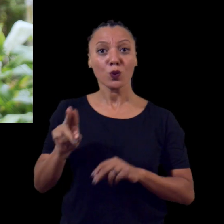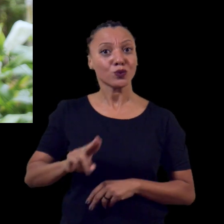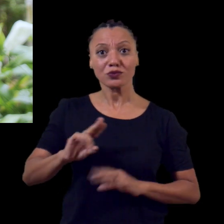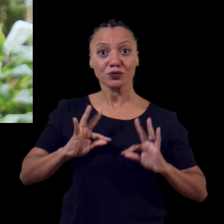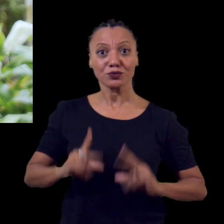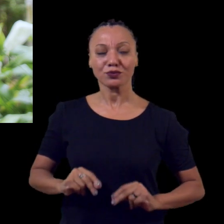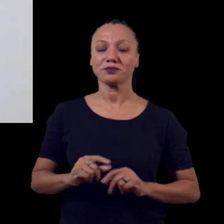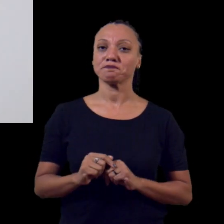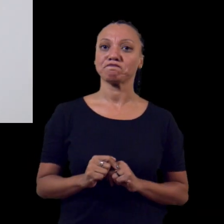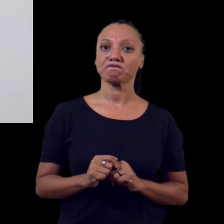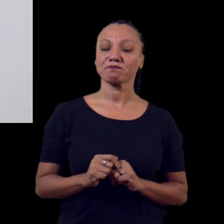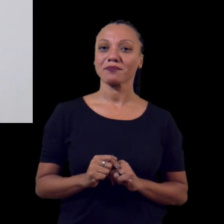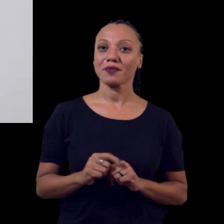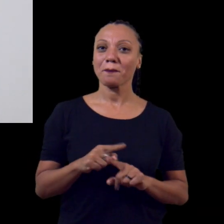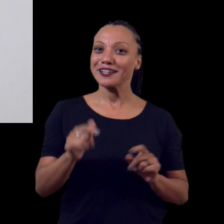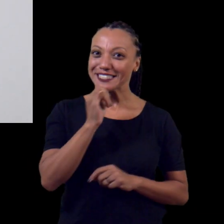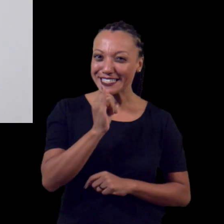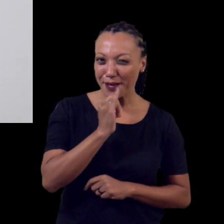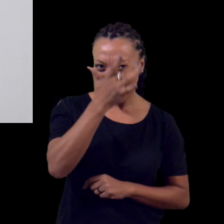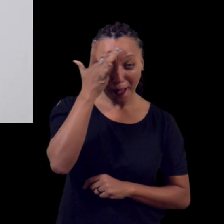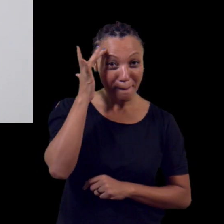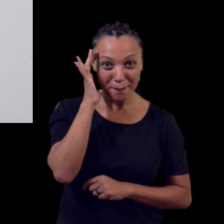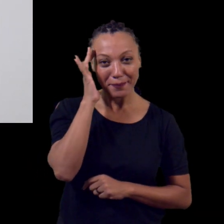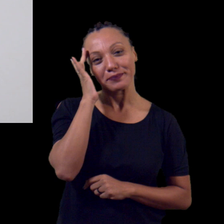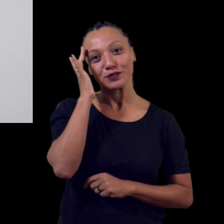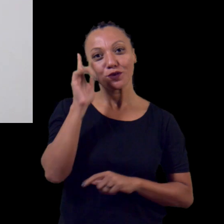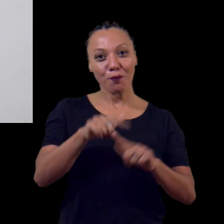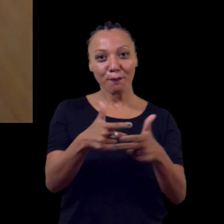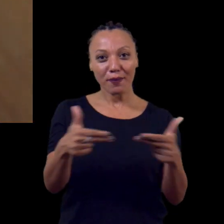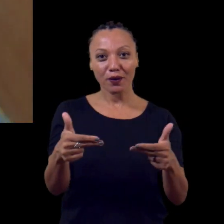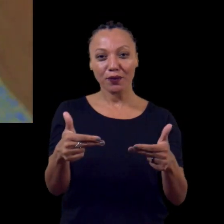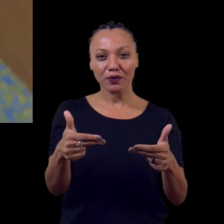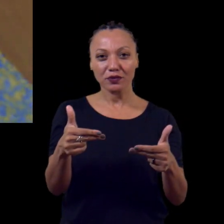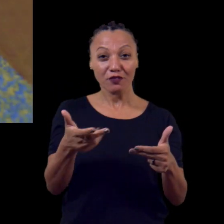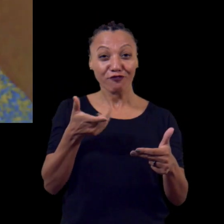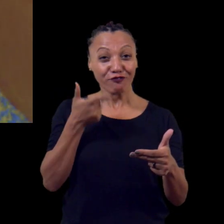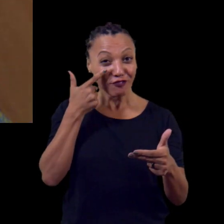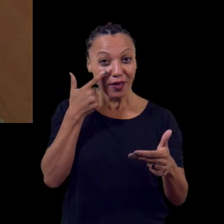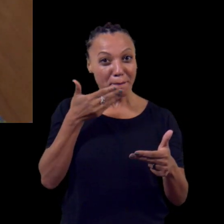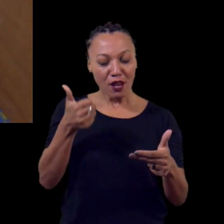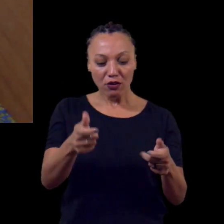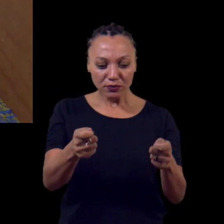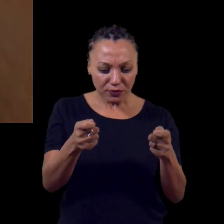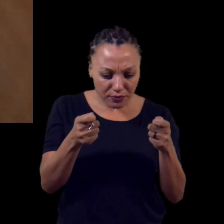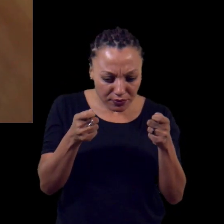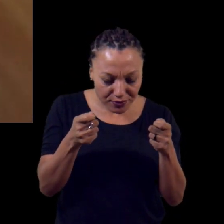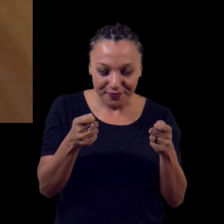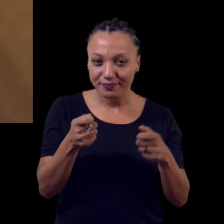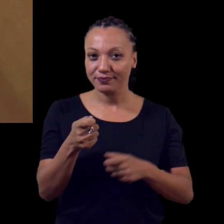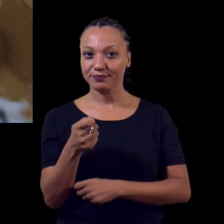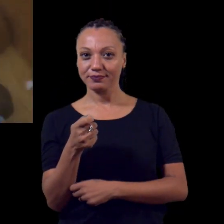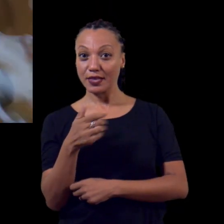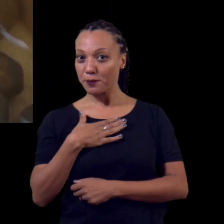alguma coisa, eu acho, tem para mim, que as pessoas não estão aproximando o rosto porque elas querem ver com os olhos melhor.